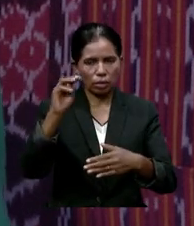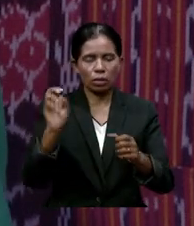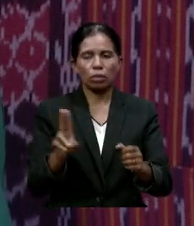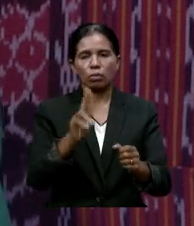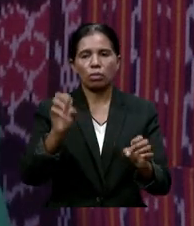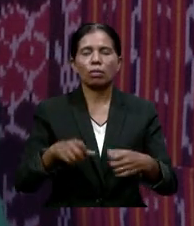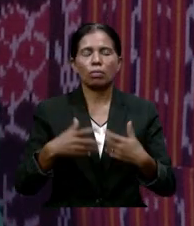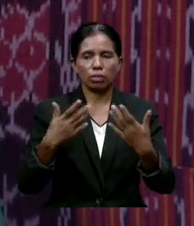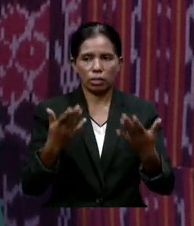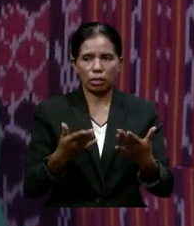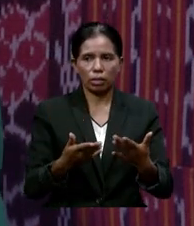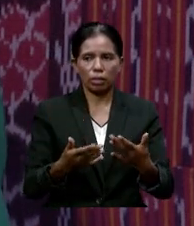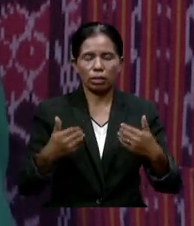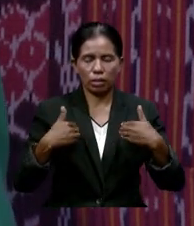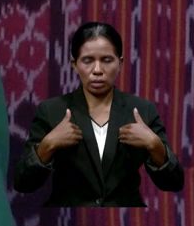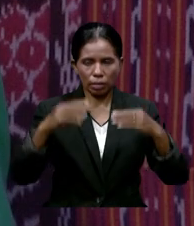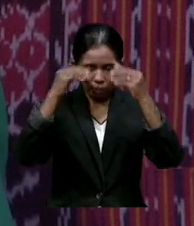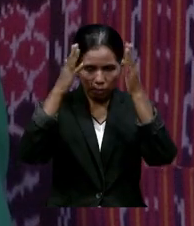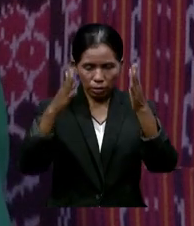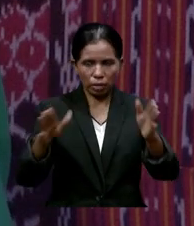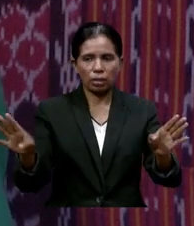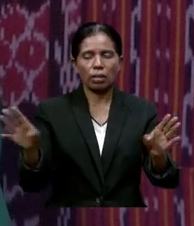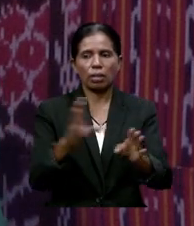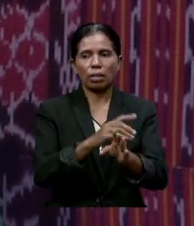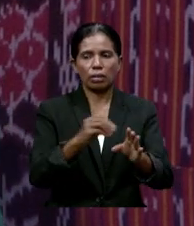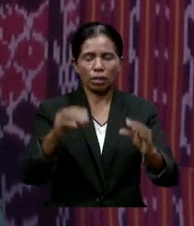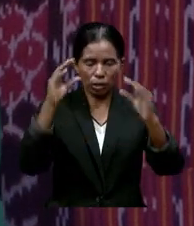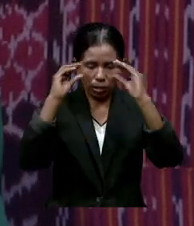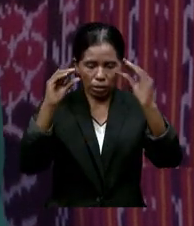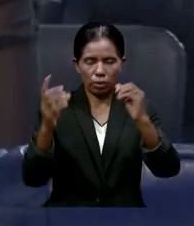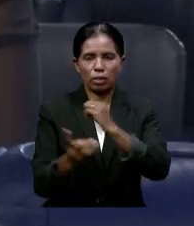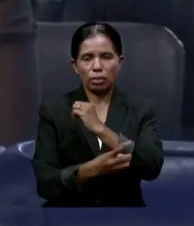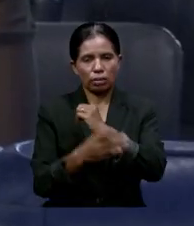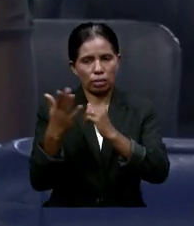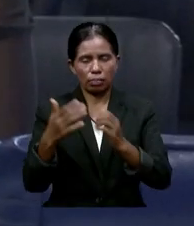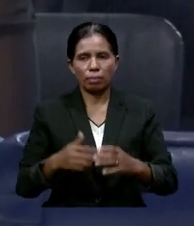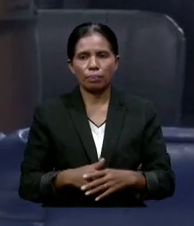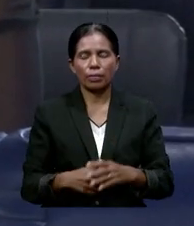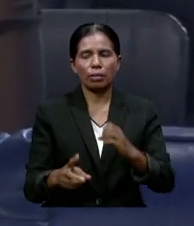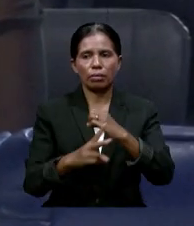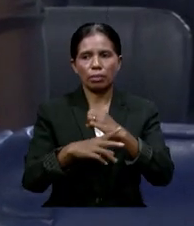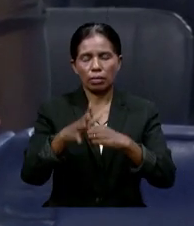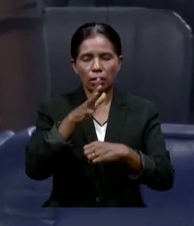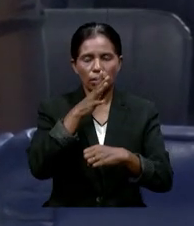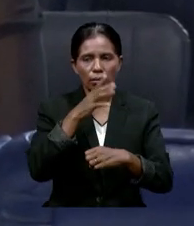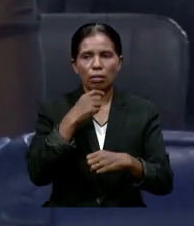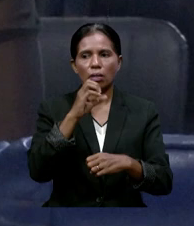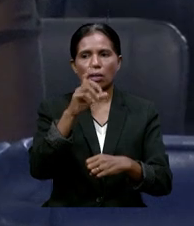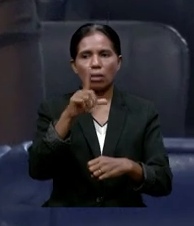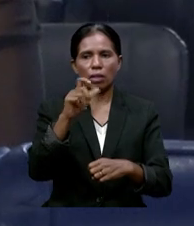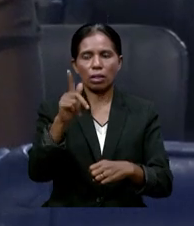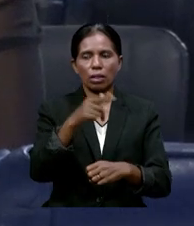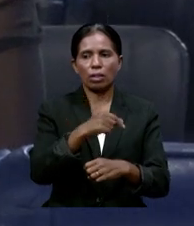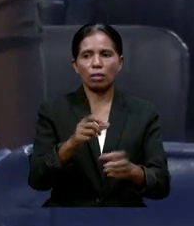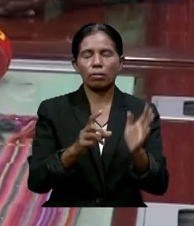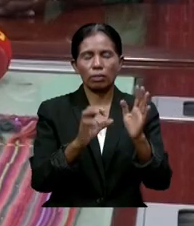INSA, a tu hija fala professor, ele taca o professor, mas não é disciplina. Vítima de Inan Olga de Jesus López Ateten, família